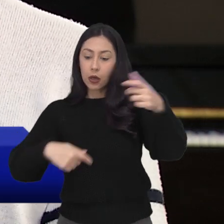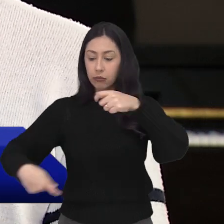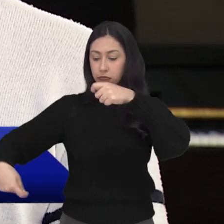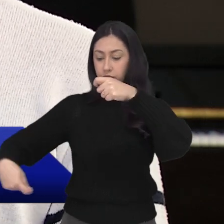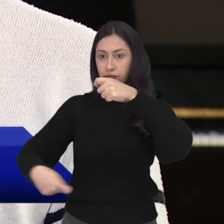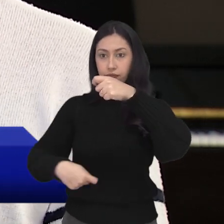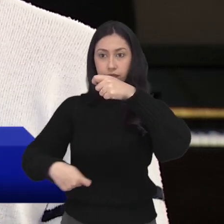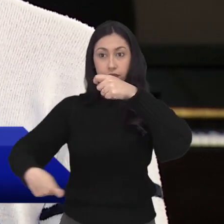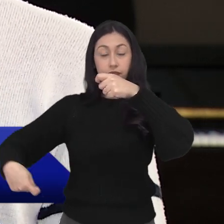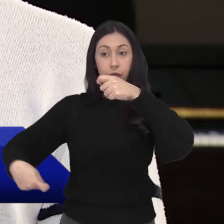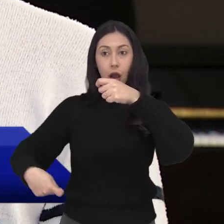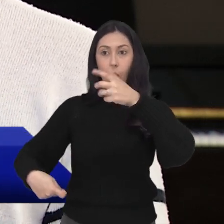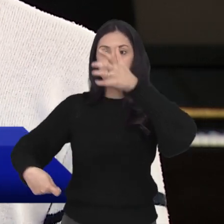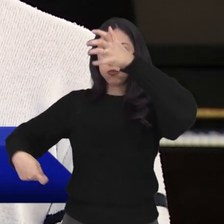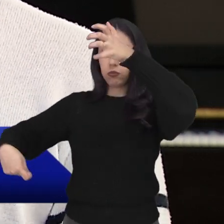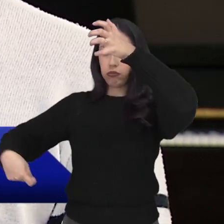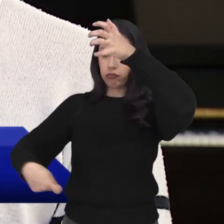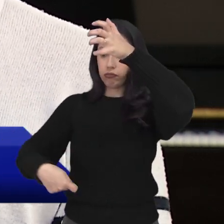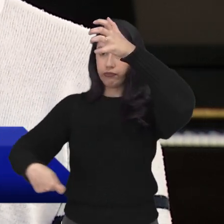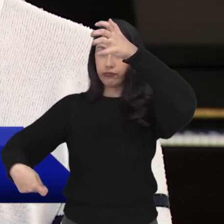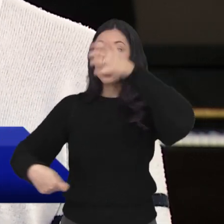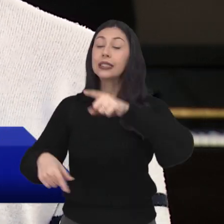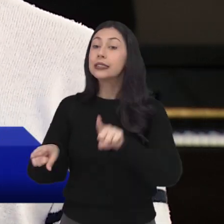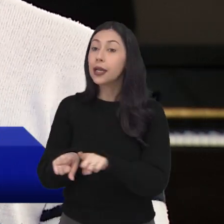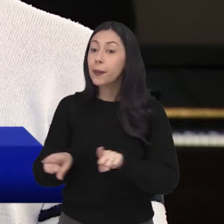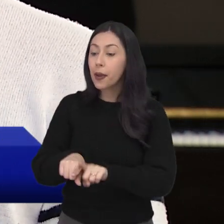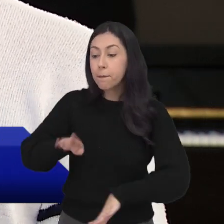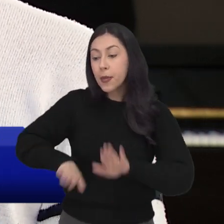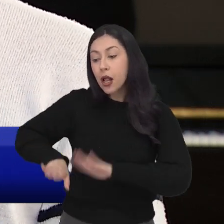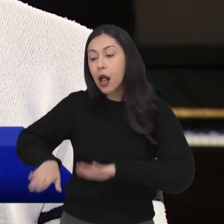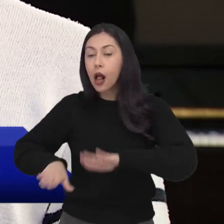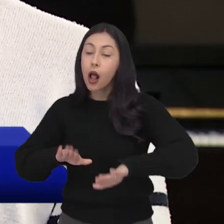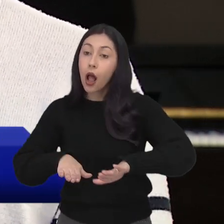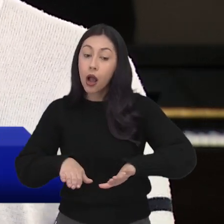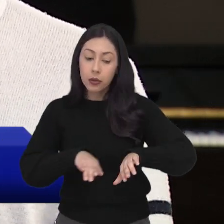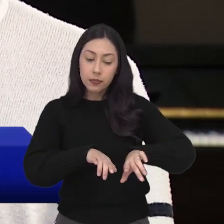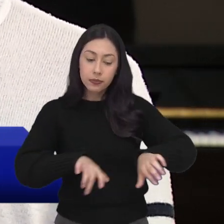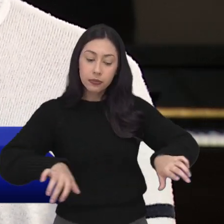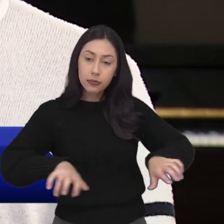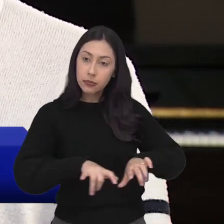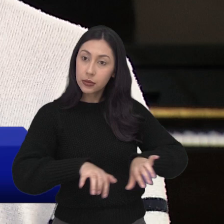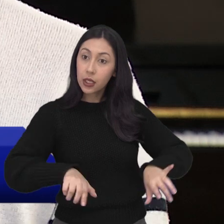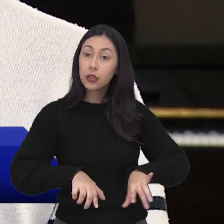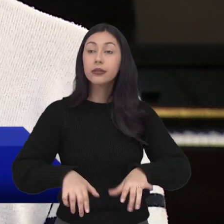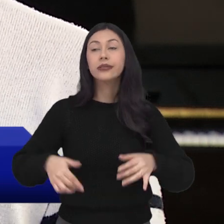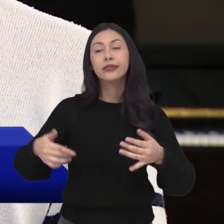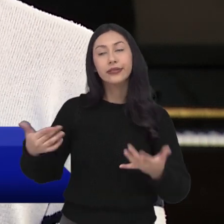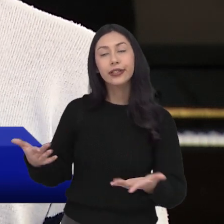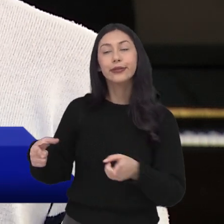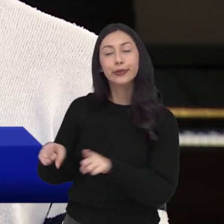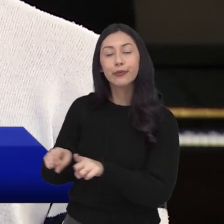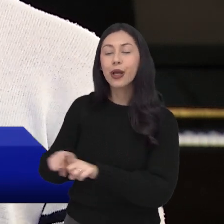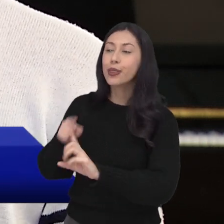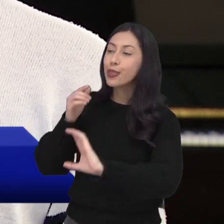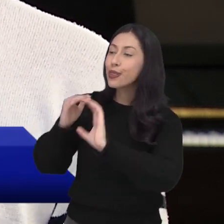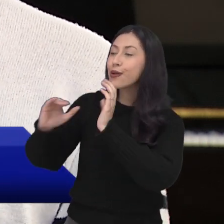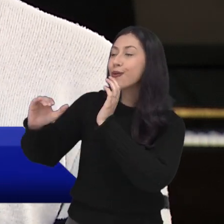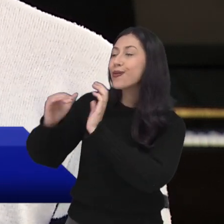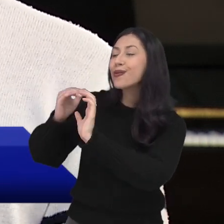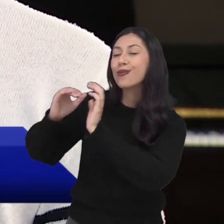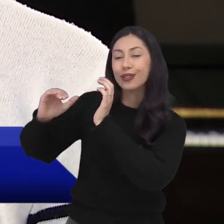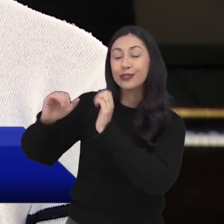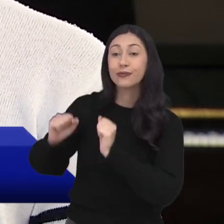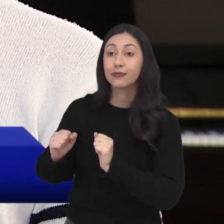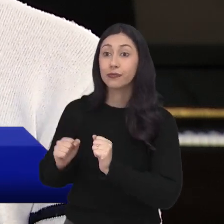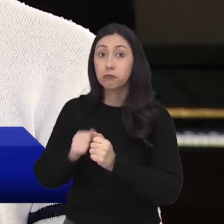violoncelo, contrabaixo acústico. Temos também percussão, piano, além do canto mesmo, que é a técnica vocal, né? Então, além de